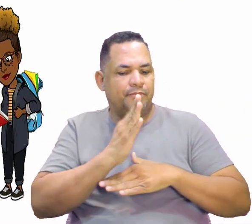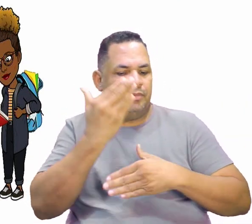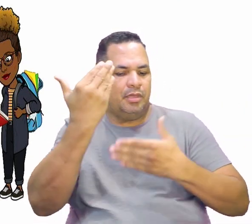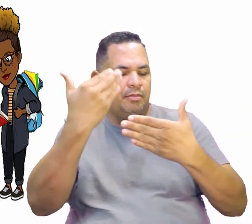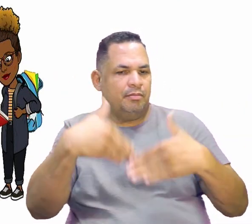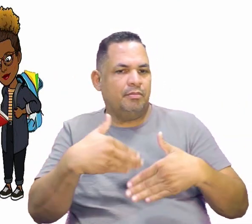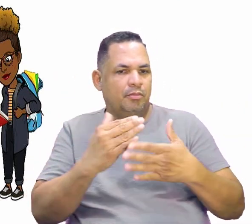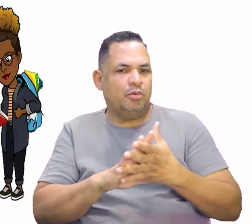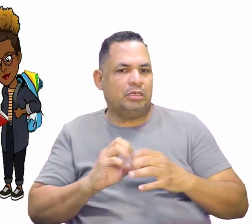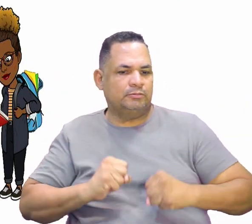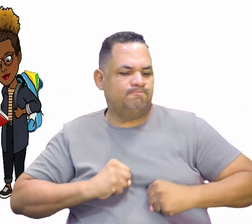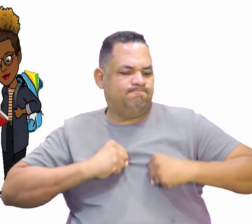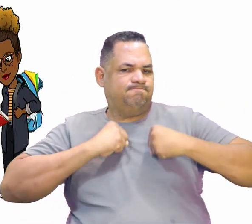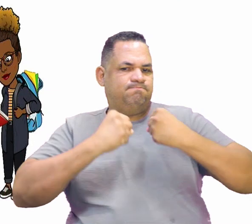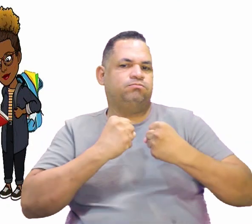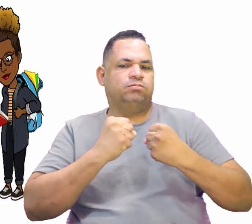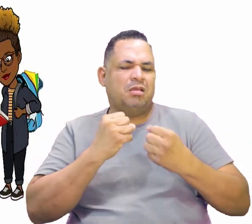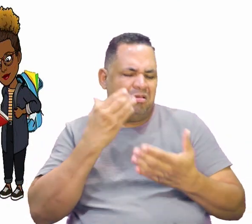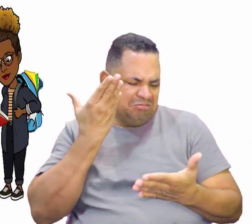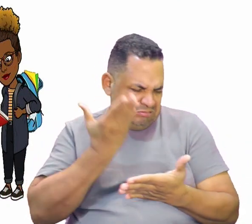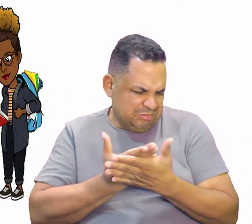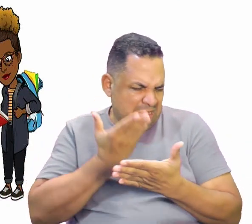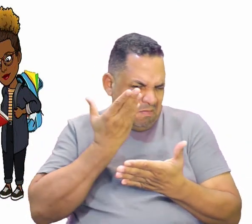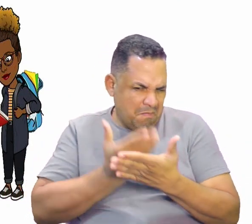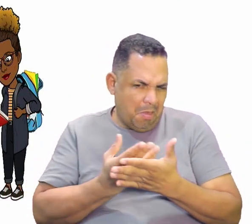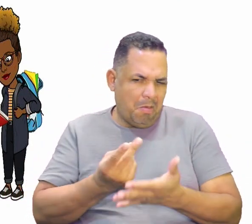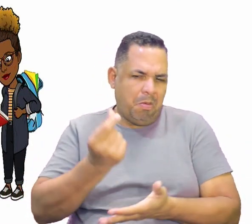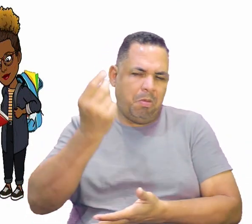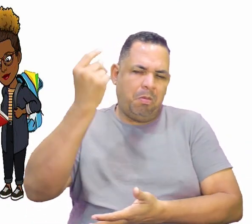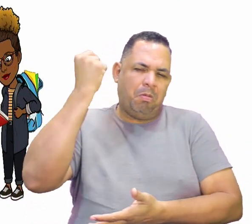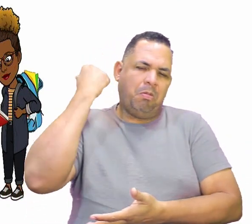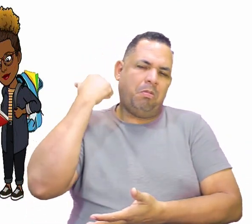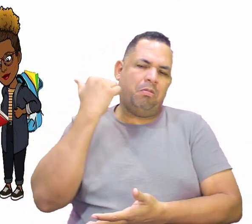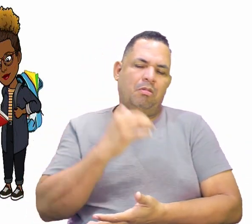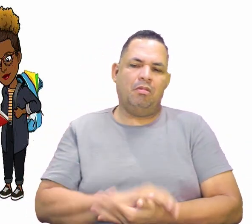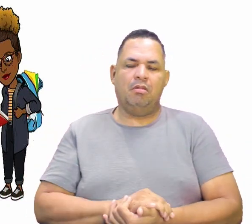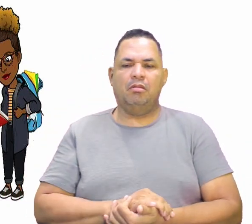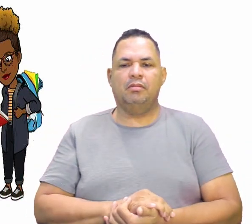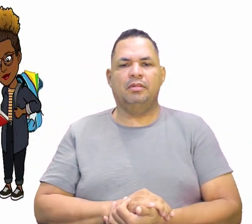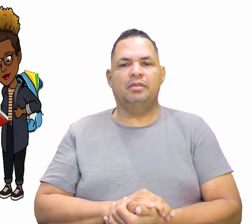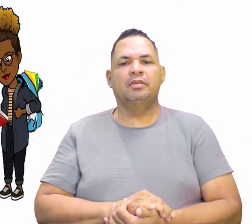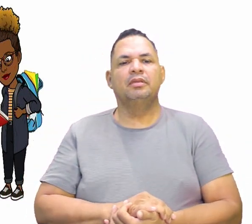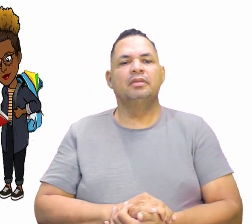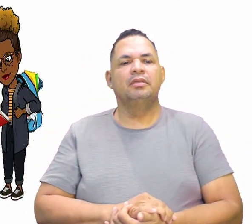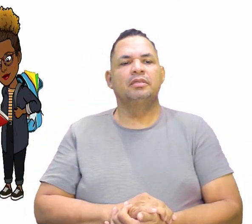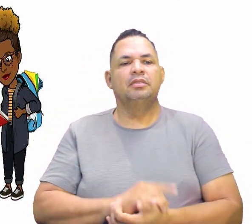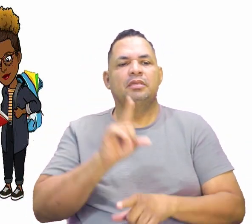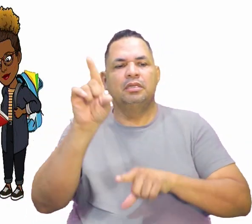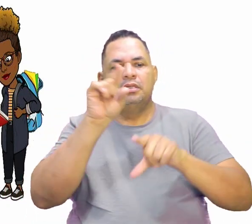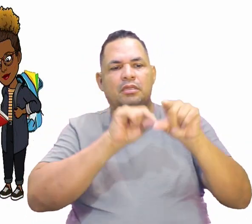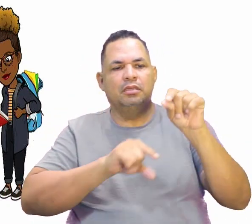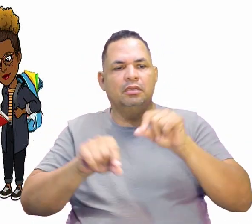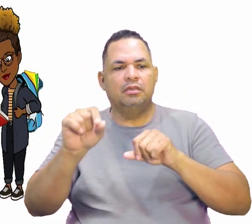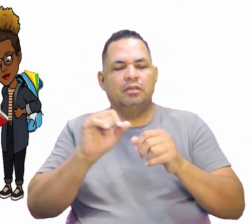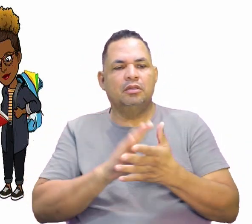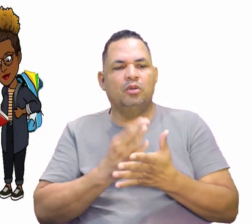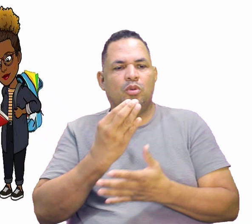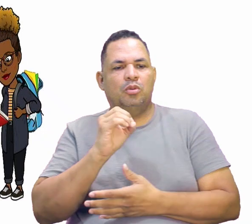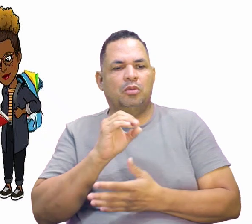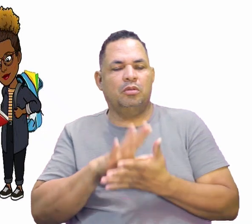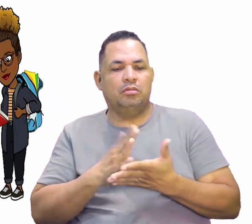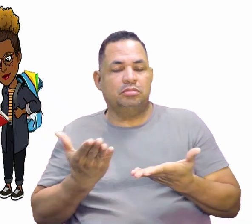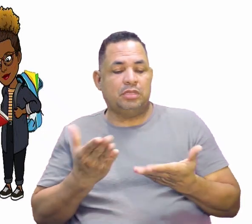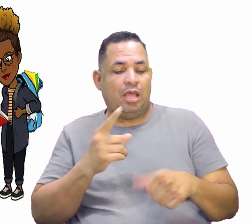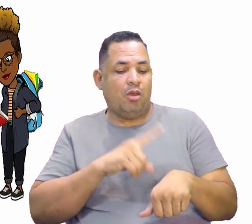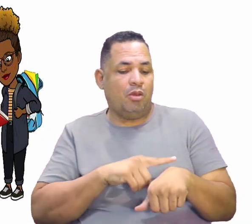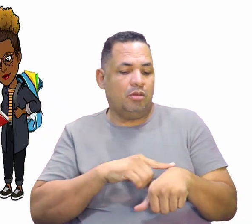me esforcei por muito tempo. Olha aí a conjunção. Alternativa, ora você